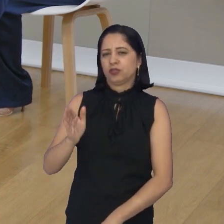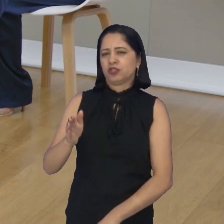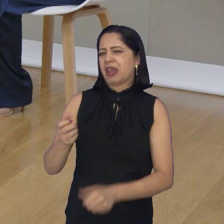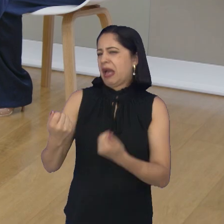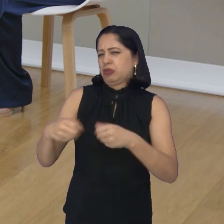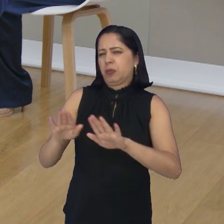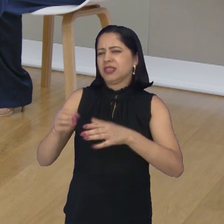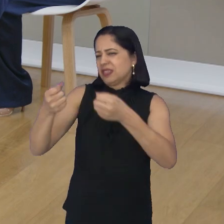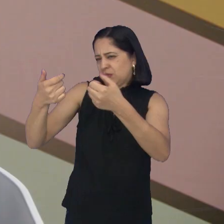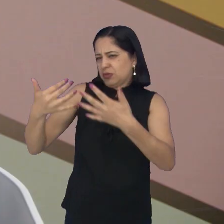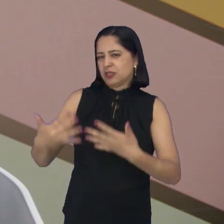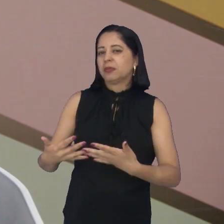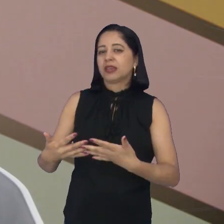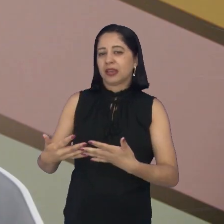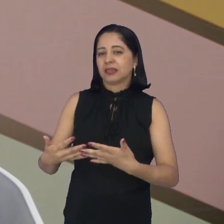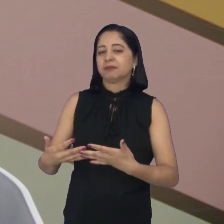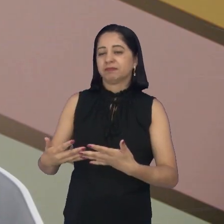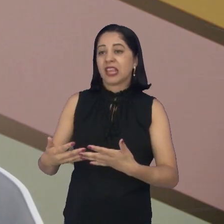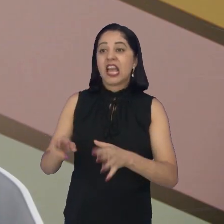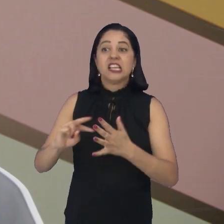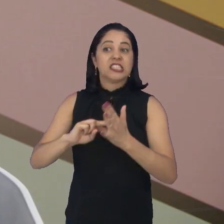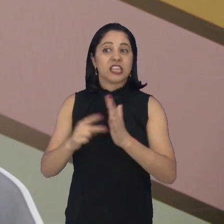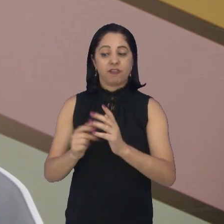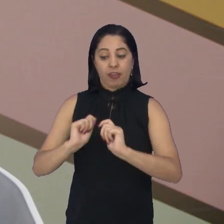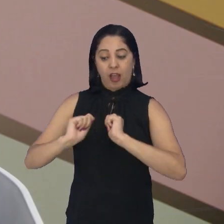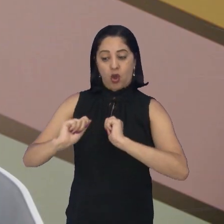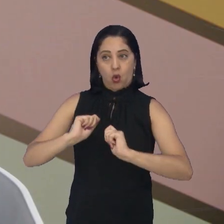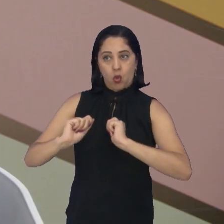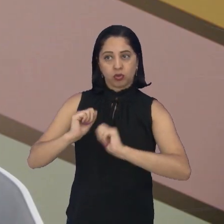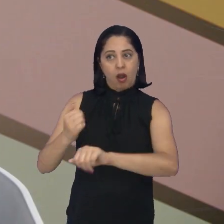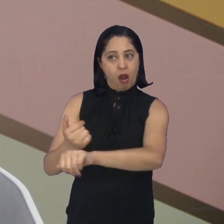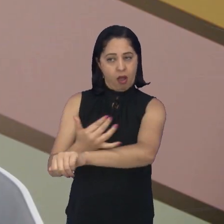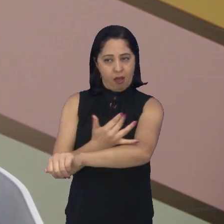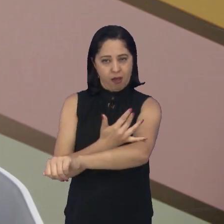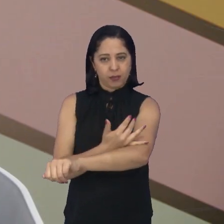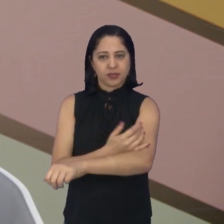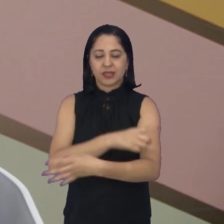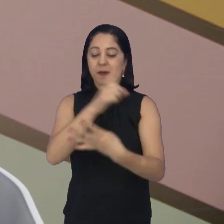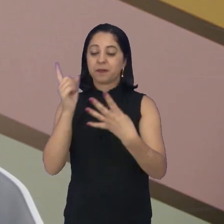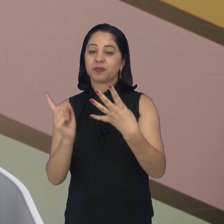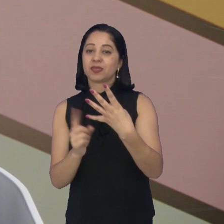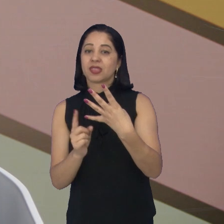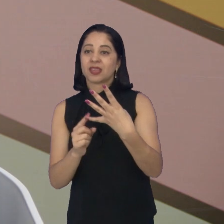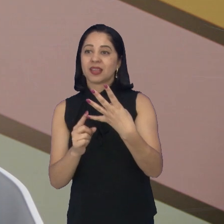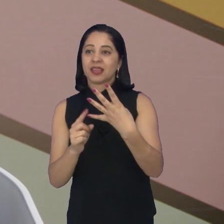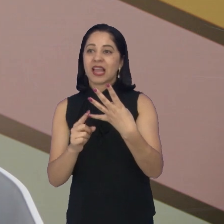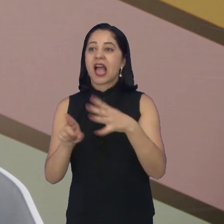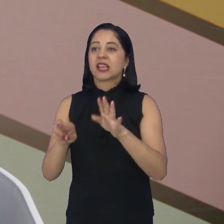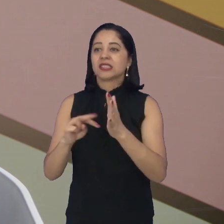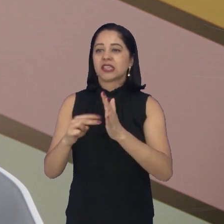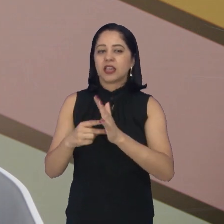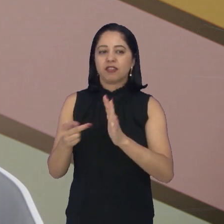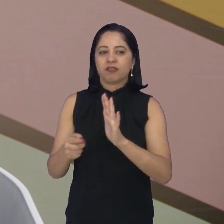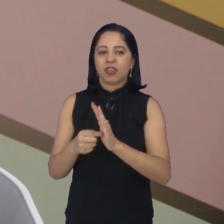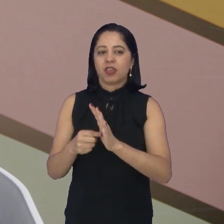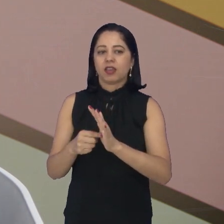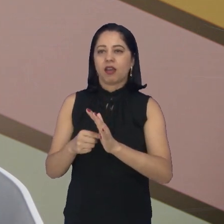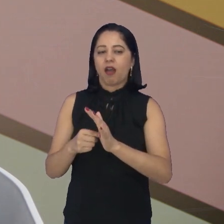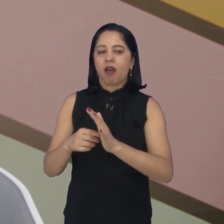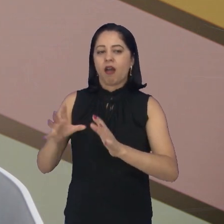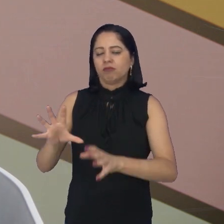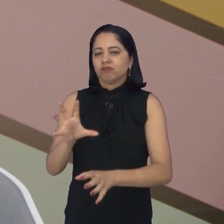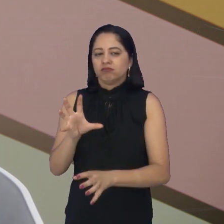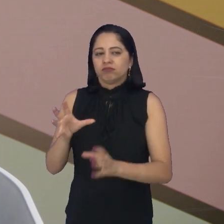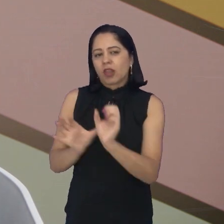explanar tanto, que é uma necessidade nossa de saber lidar com as nossas emoções. E o apego seguro, que foi quando realmente começou